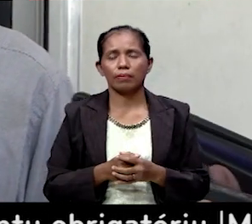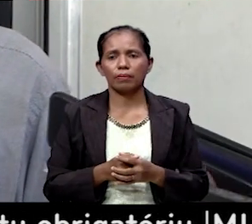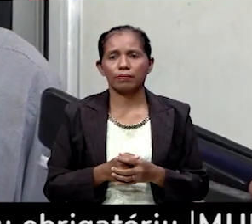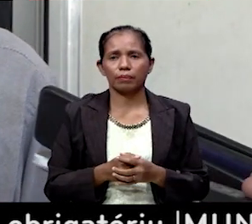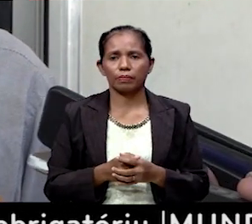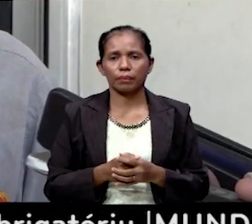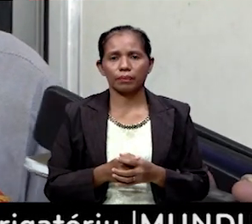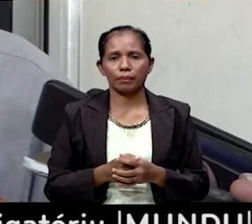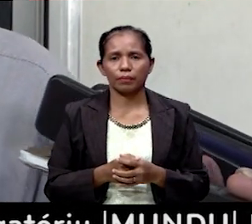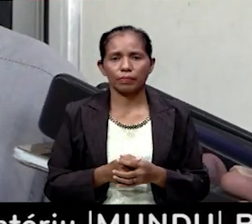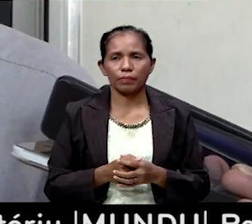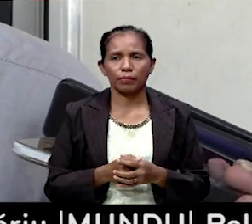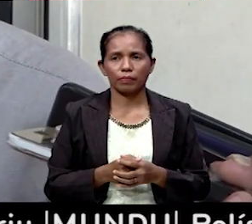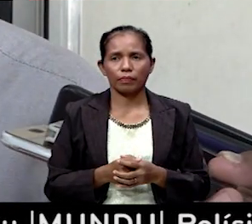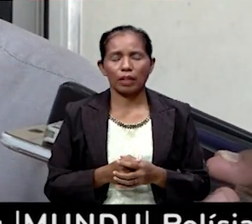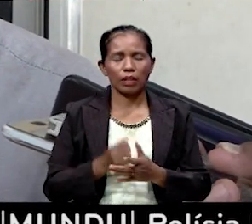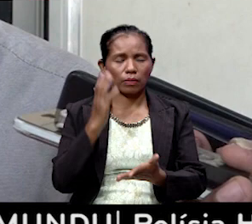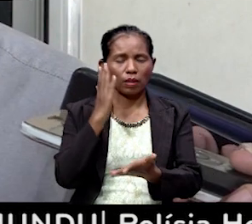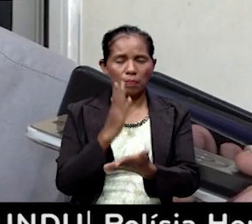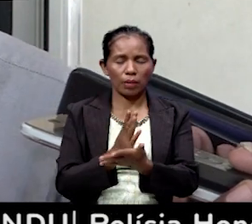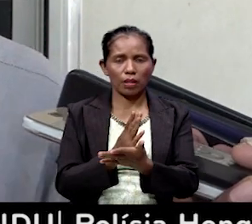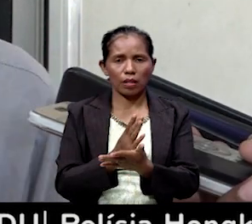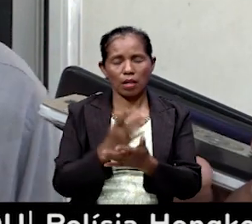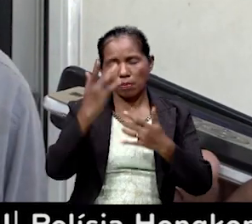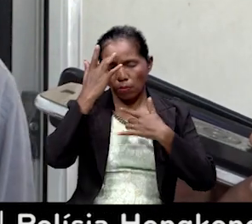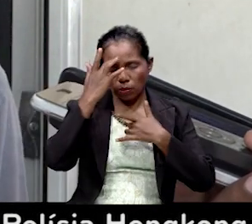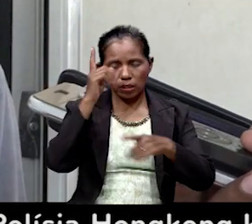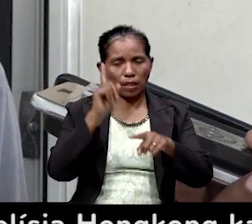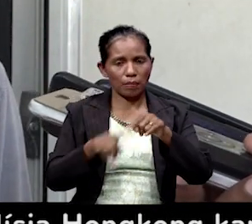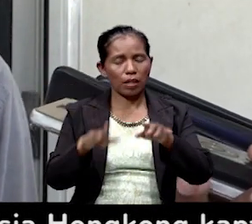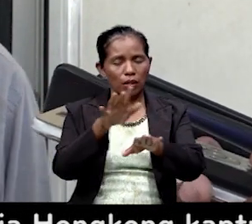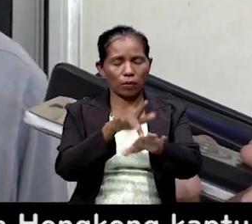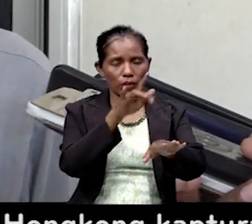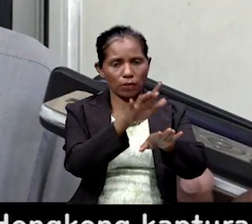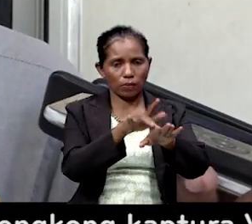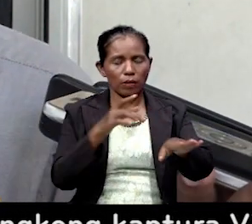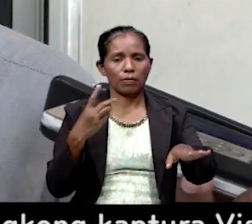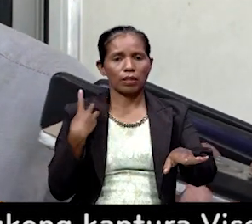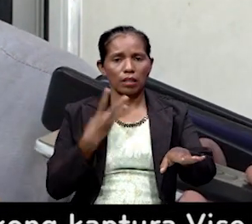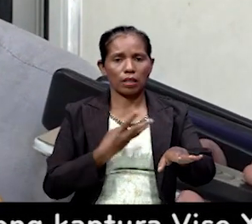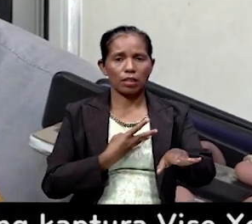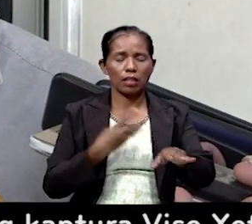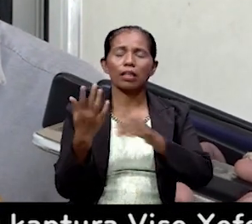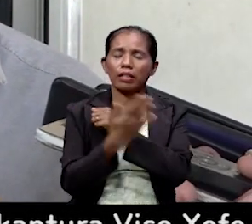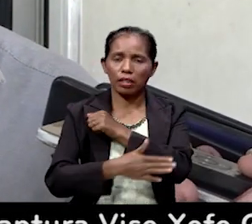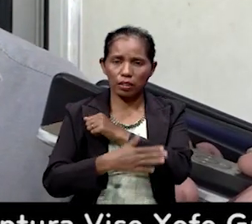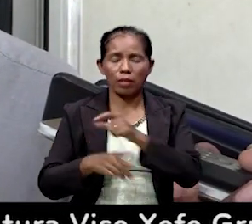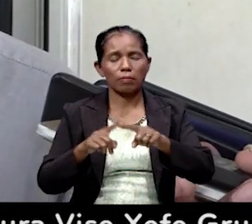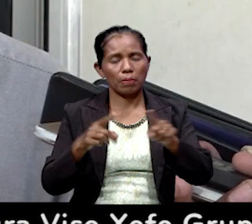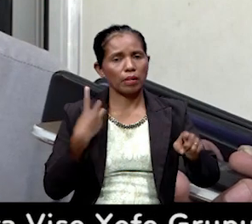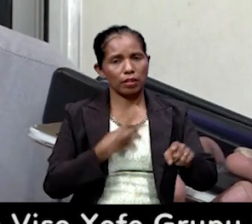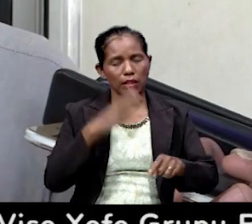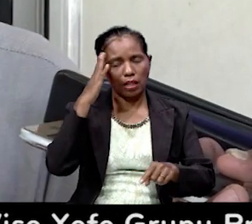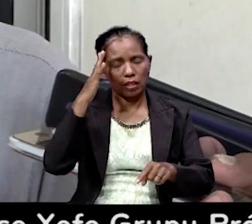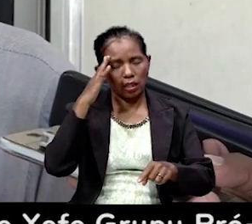atu evita propagasao pandemia covid ne tamba mai ite nyarai laran tamba ita tene kata pandemia covid ne